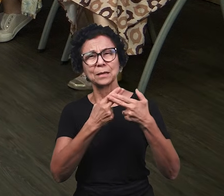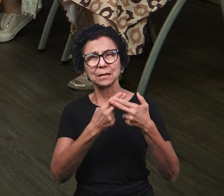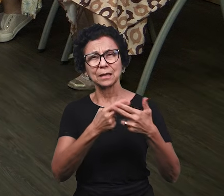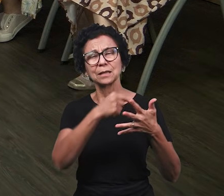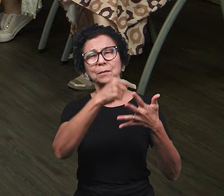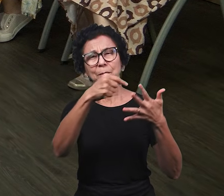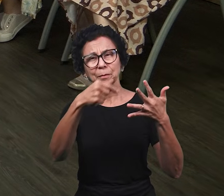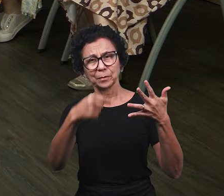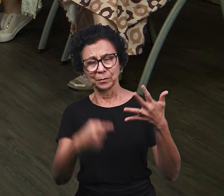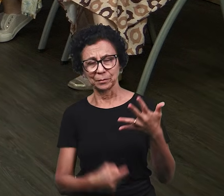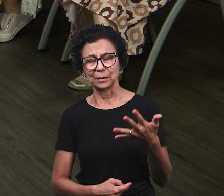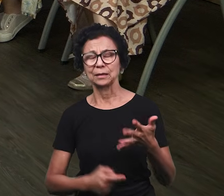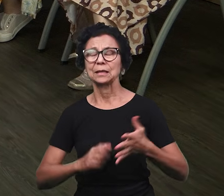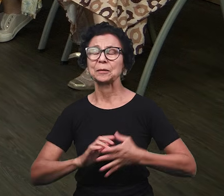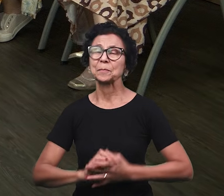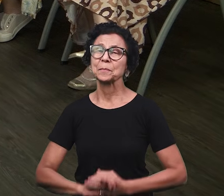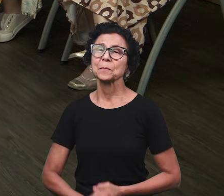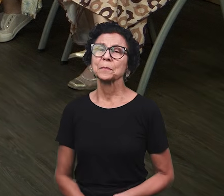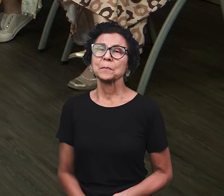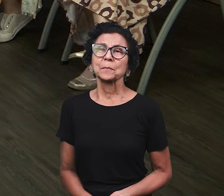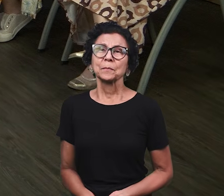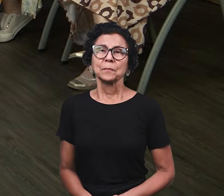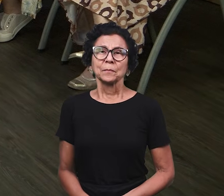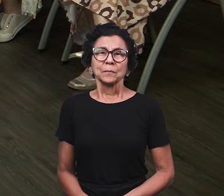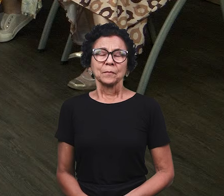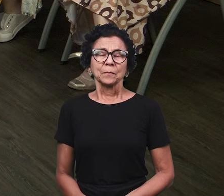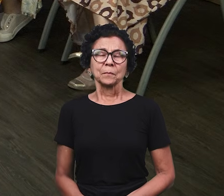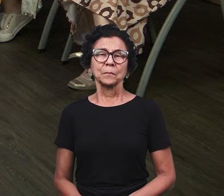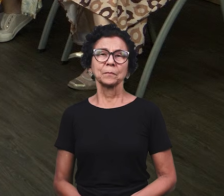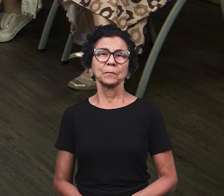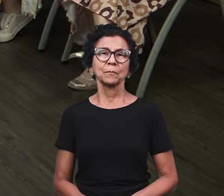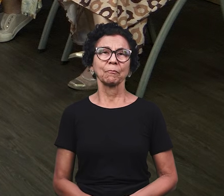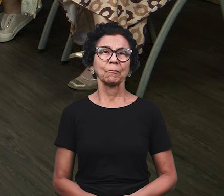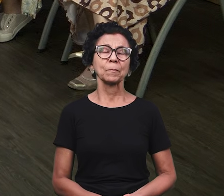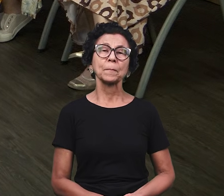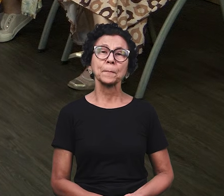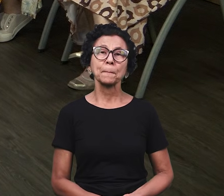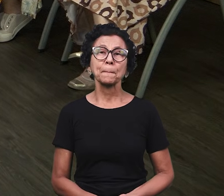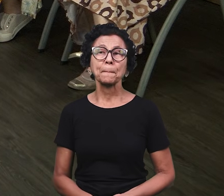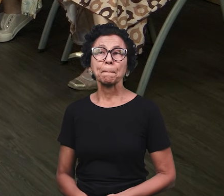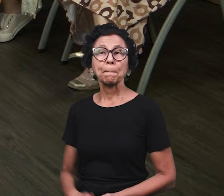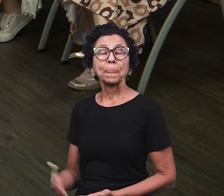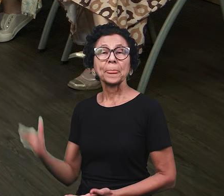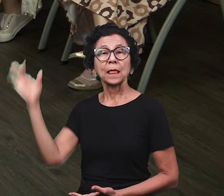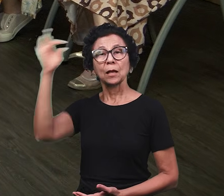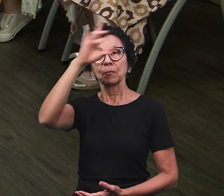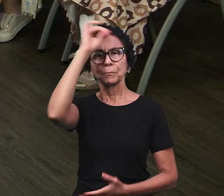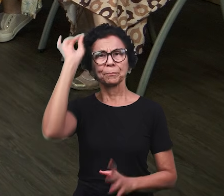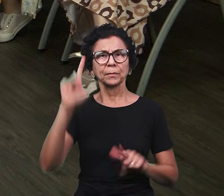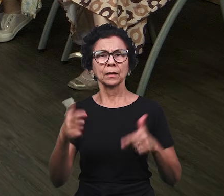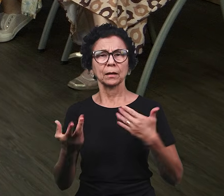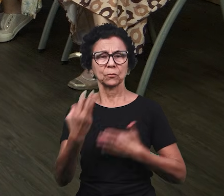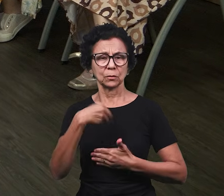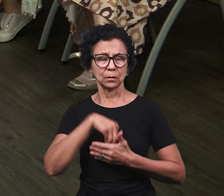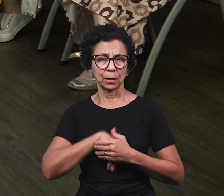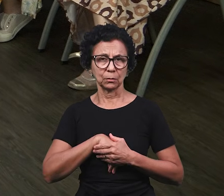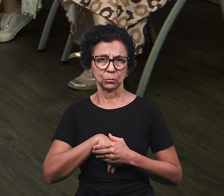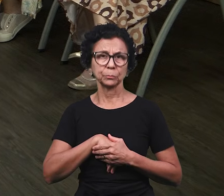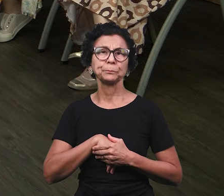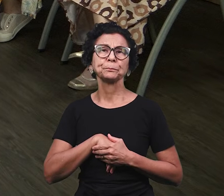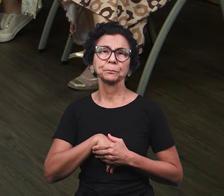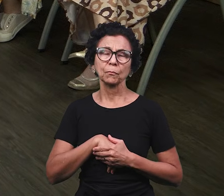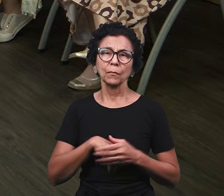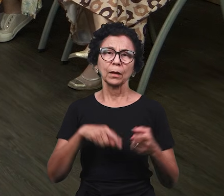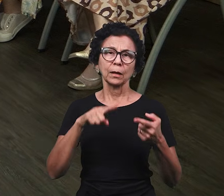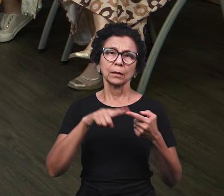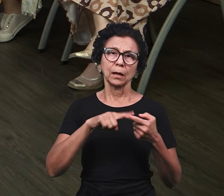Espírito. Textualmente é o fruto do Espírito, quer dizer, é o fruto do Espírito que gera todos esses resultados. Nós hoje estamos falando sobre